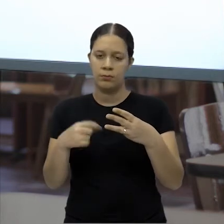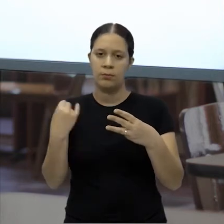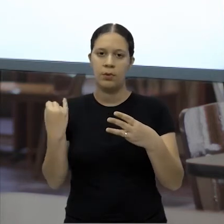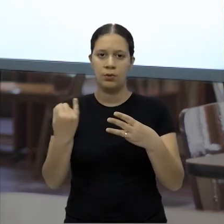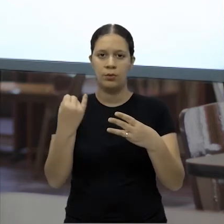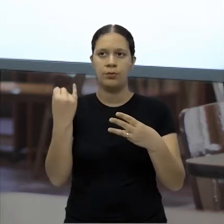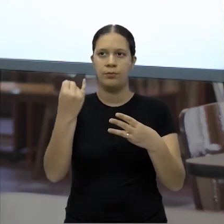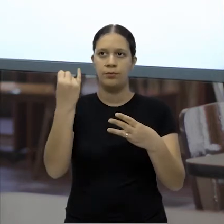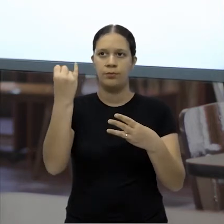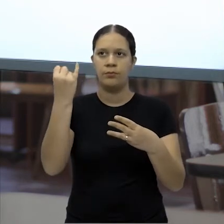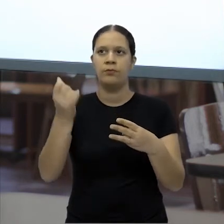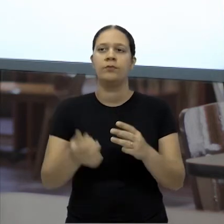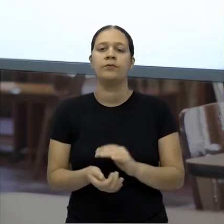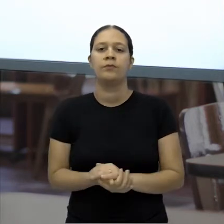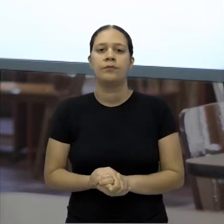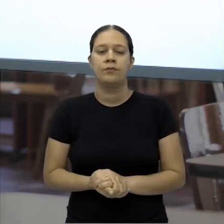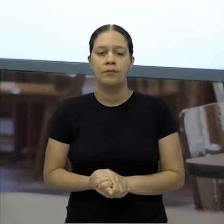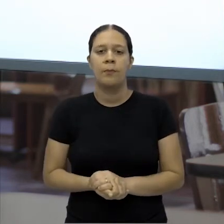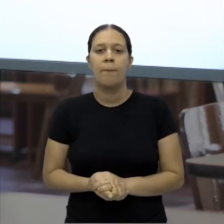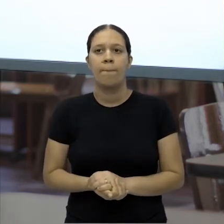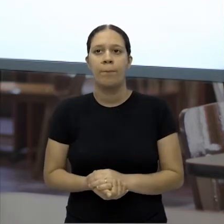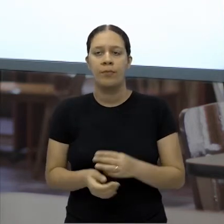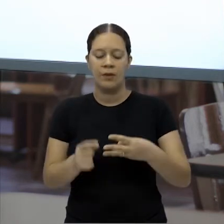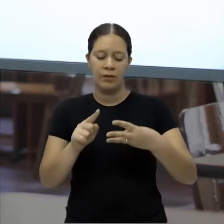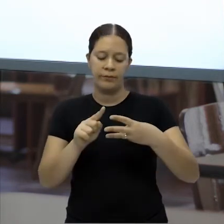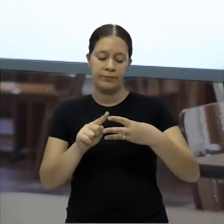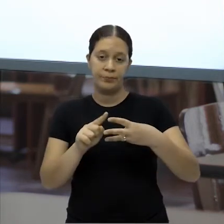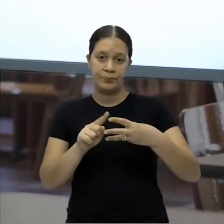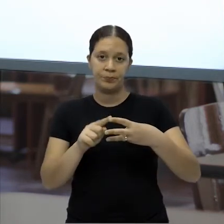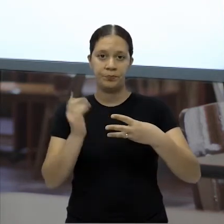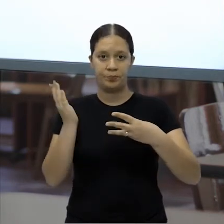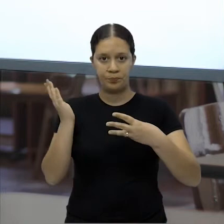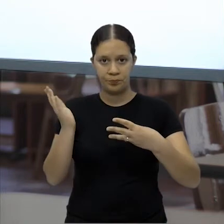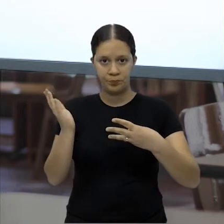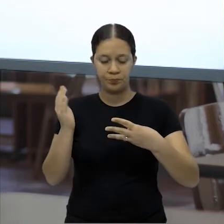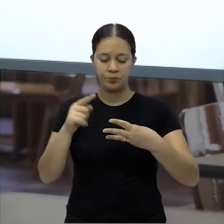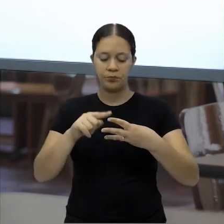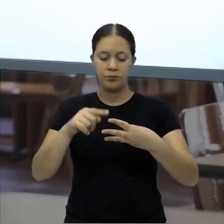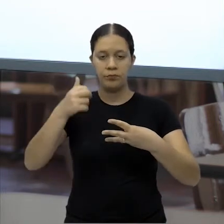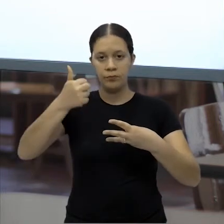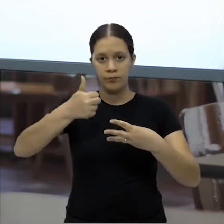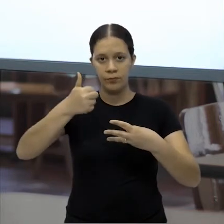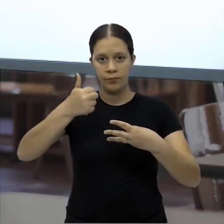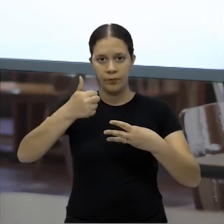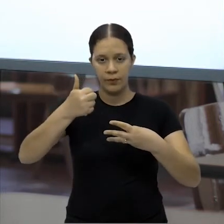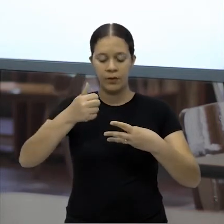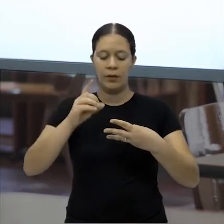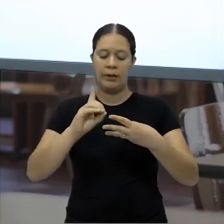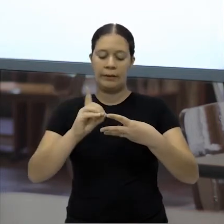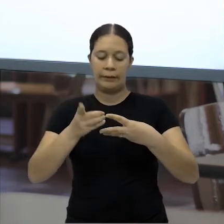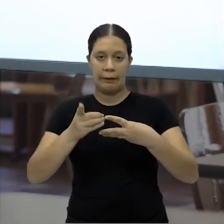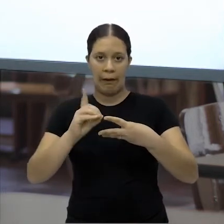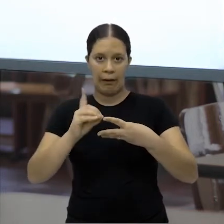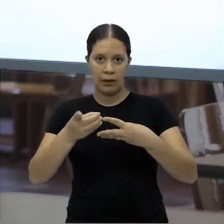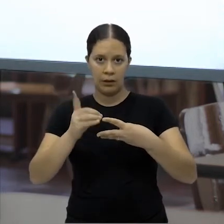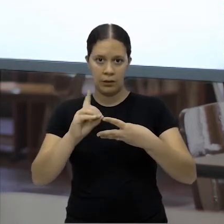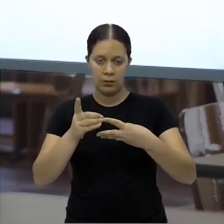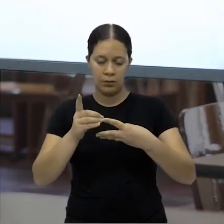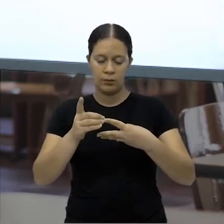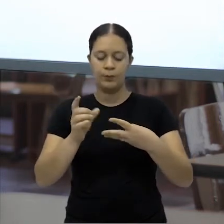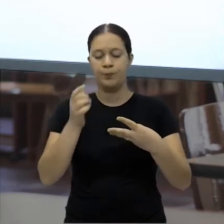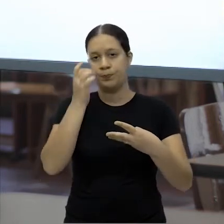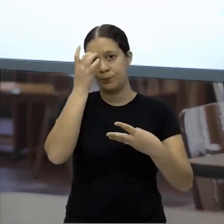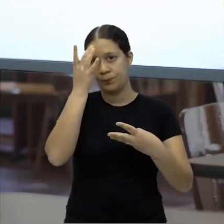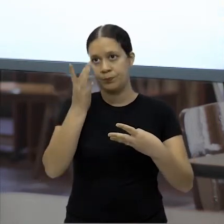pontos fundantes de um artigo de divulgação científica. Vai ter elementos didatizantes, né? Tem a didática de ensinar, de